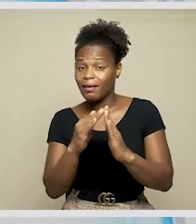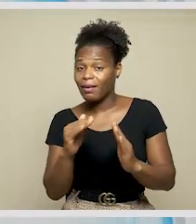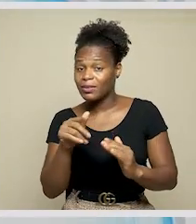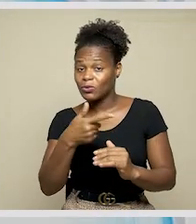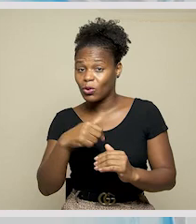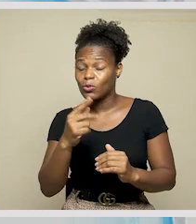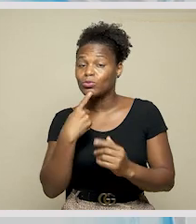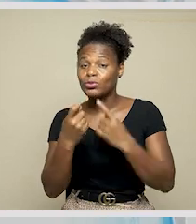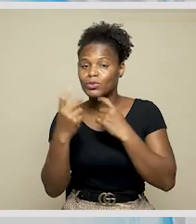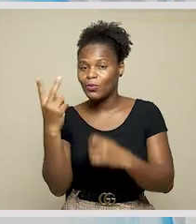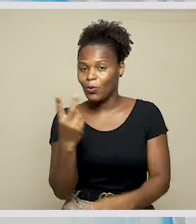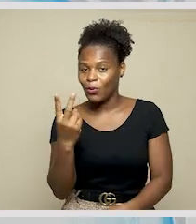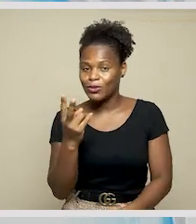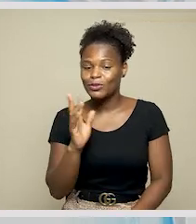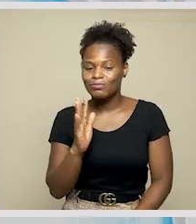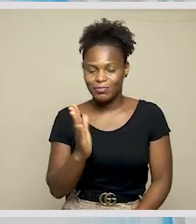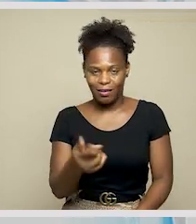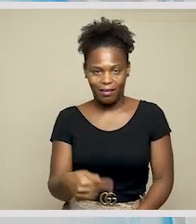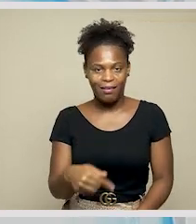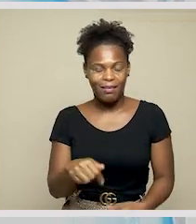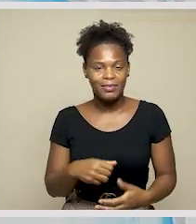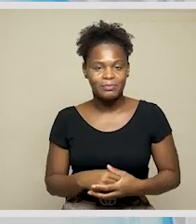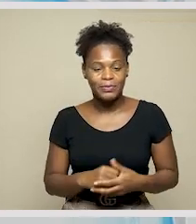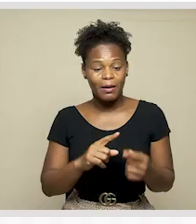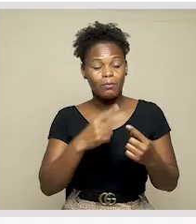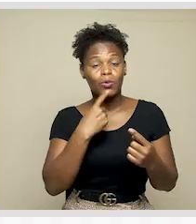proposta de trabalho de casa, trazemos duas questões.